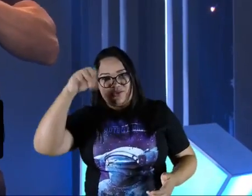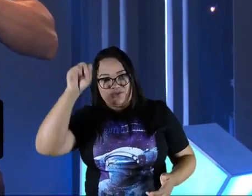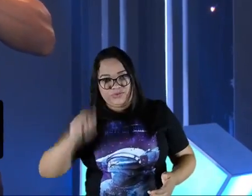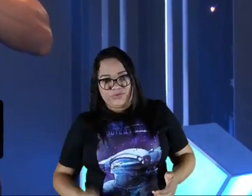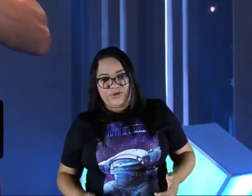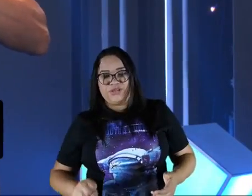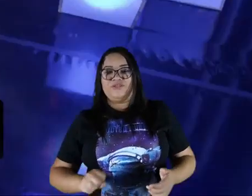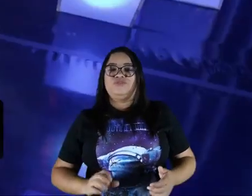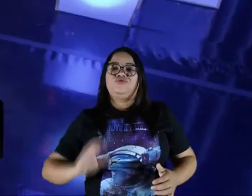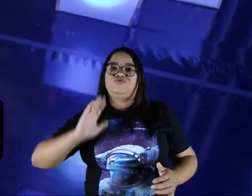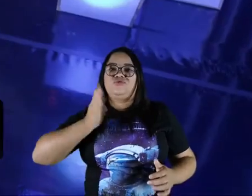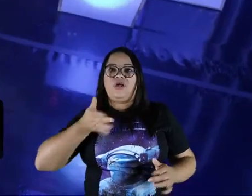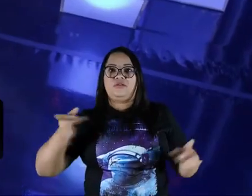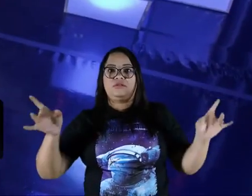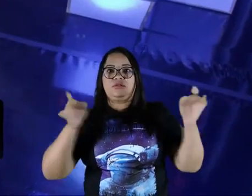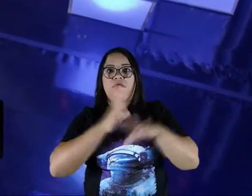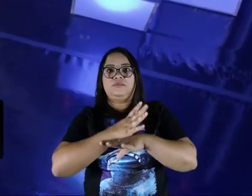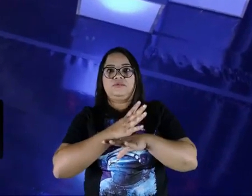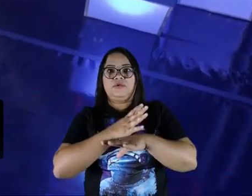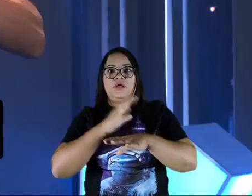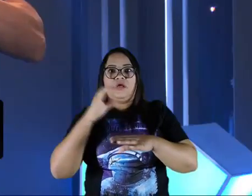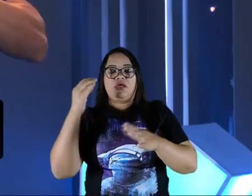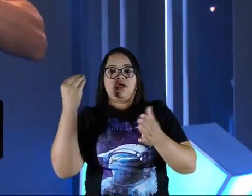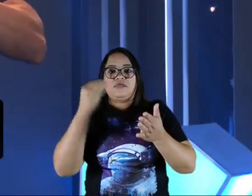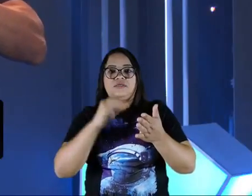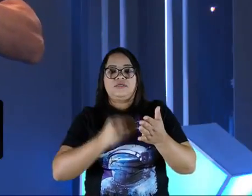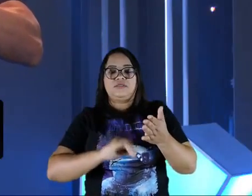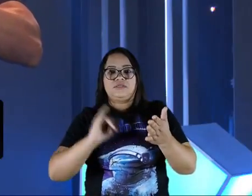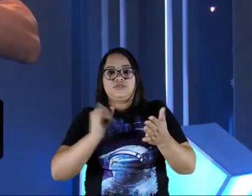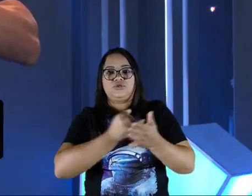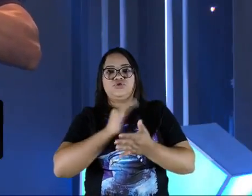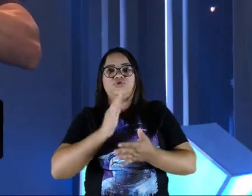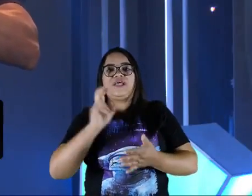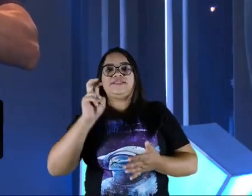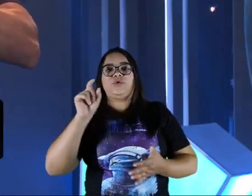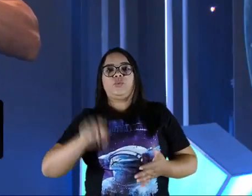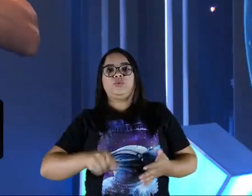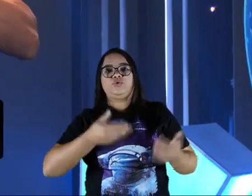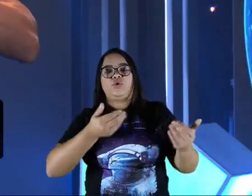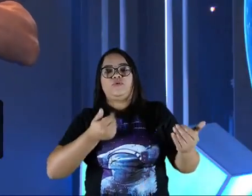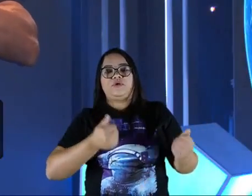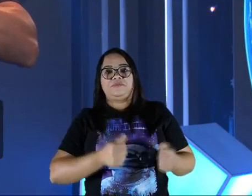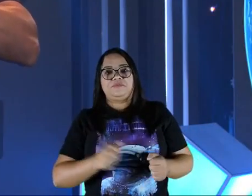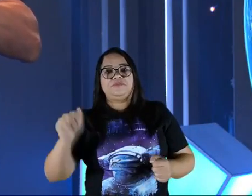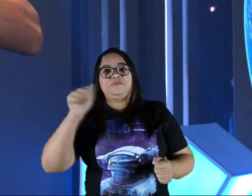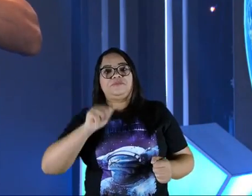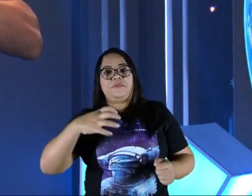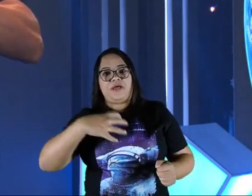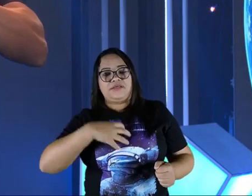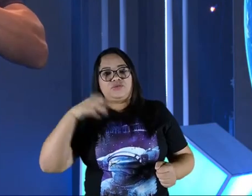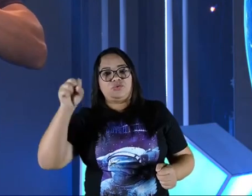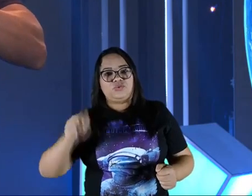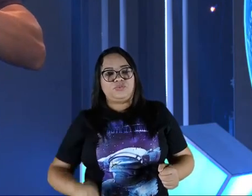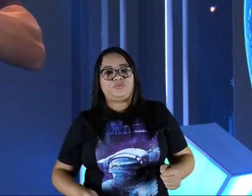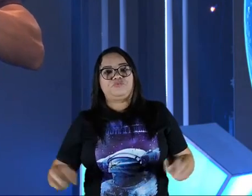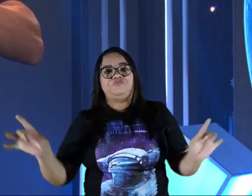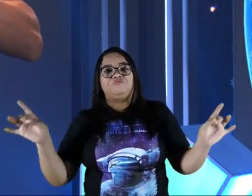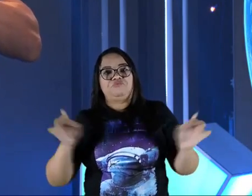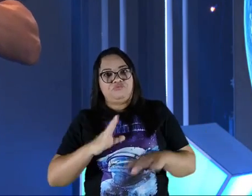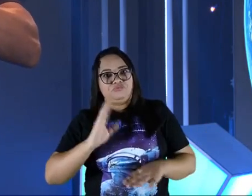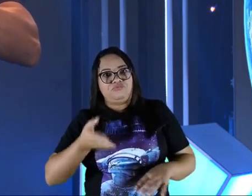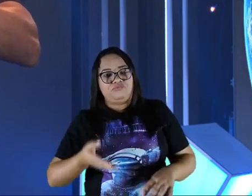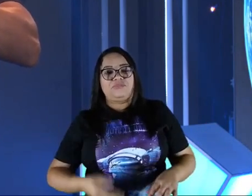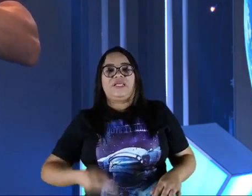pastor Capitelli, já encerraram as inscrições. Já temos 5 mil jovens inscritos na Associação Bahia Sul, inscrições